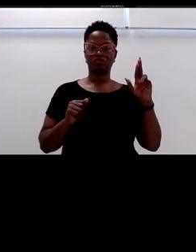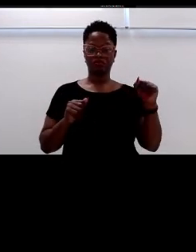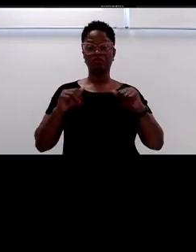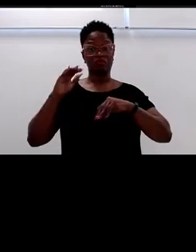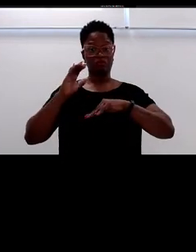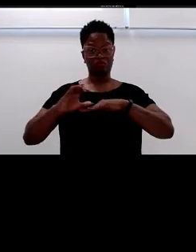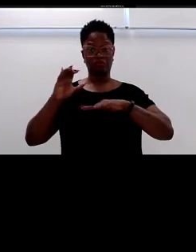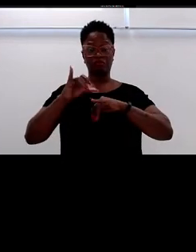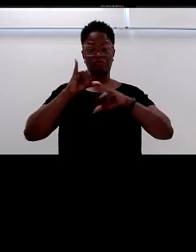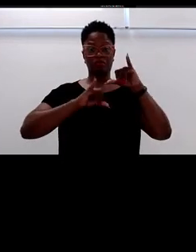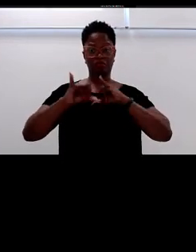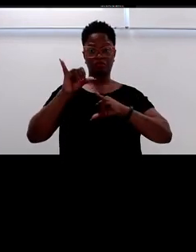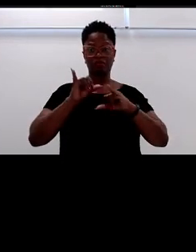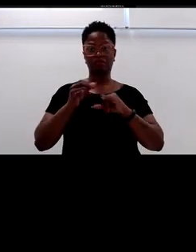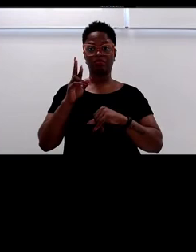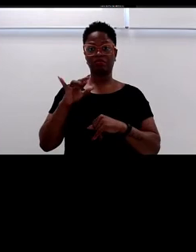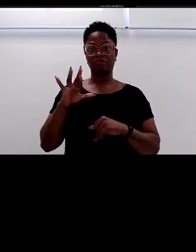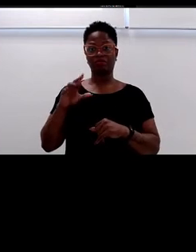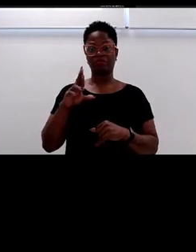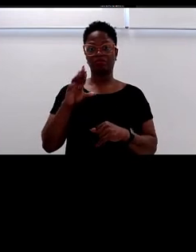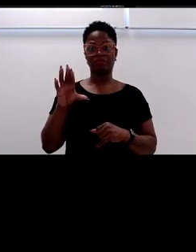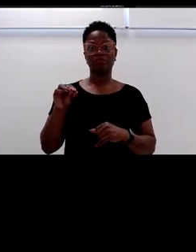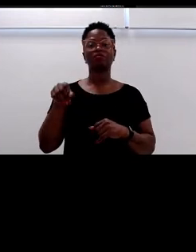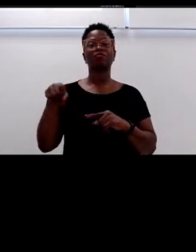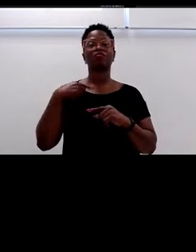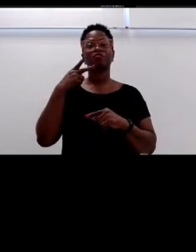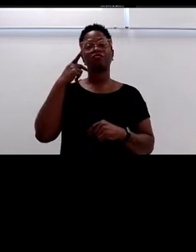de restauro. Eu falei com elas dessa ideia